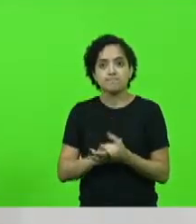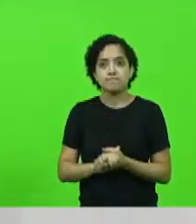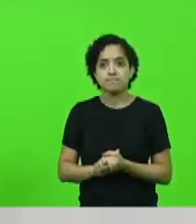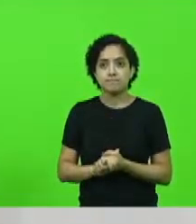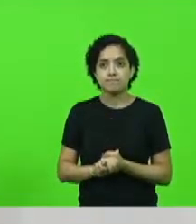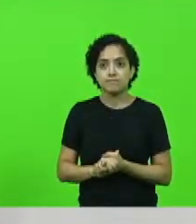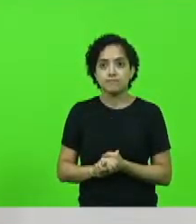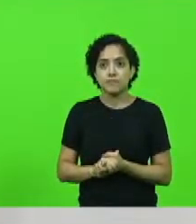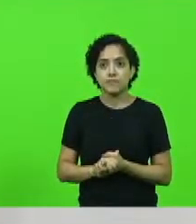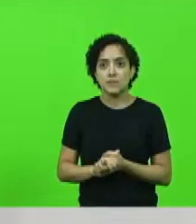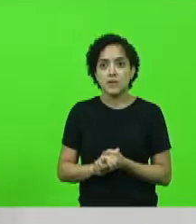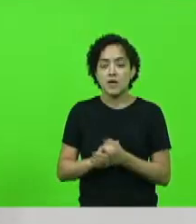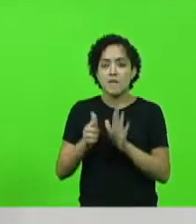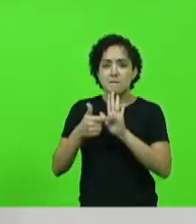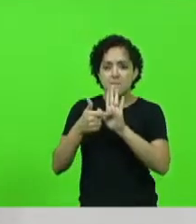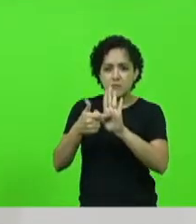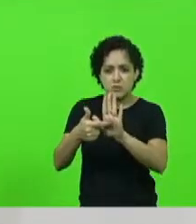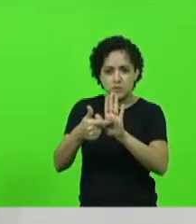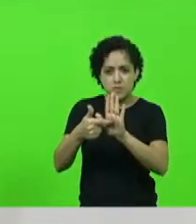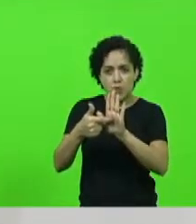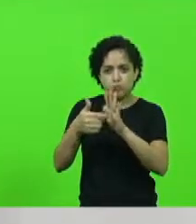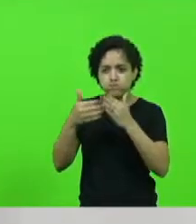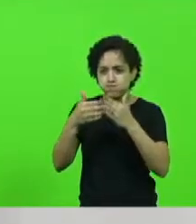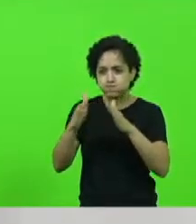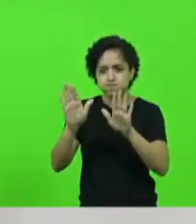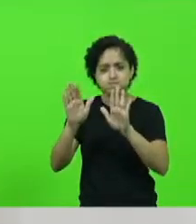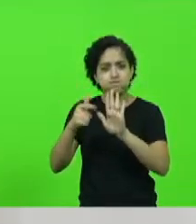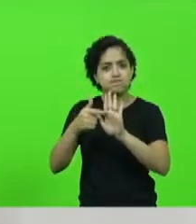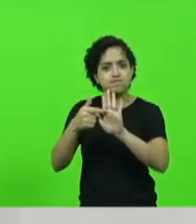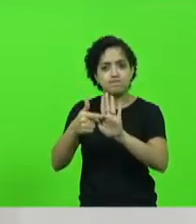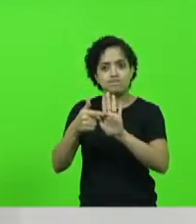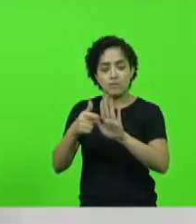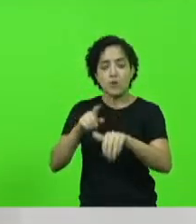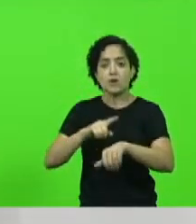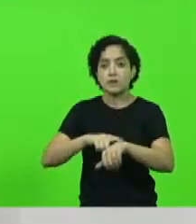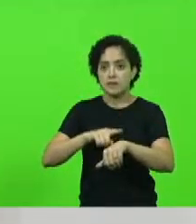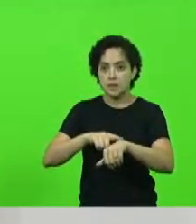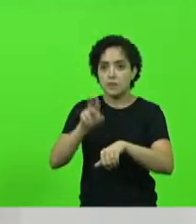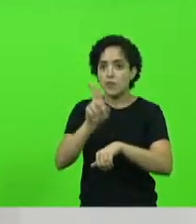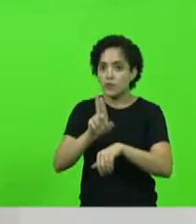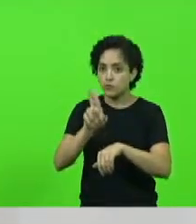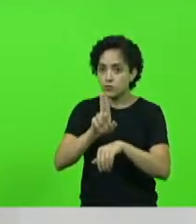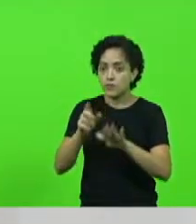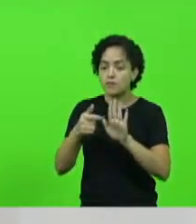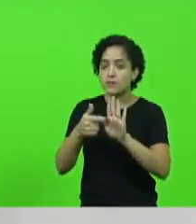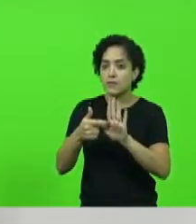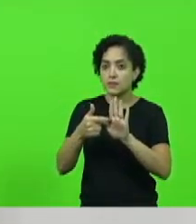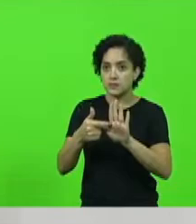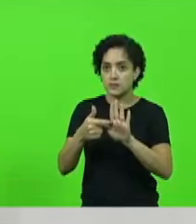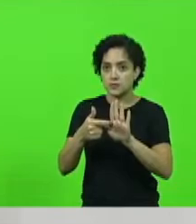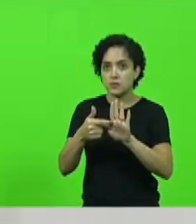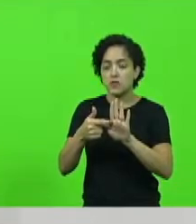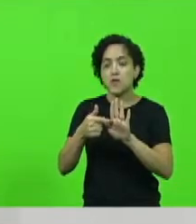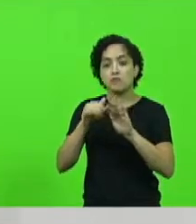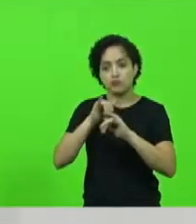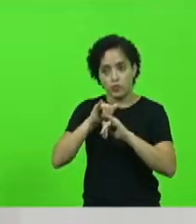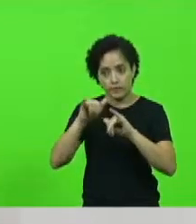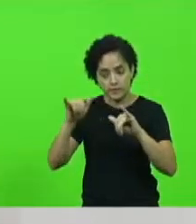mas para expor cada uma dessas coisas. Agora eu vou tirar meu tempo para isso agora. Tá? Estou avisando bem